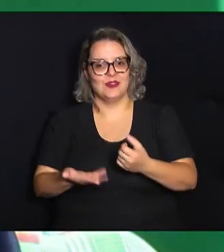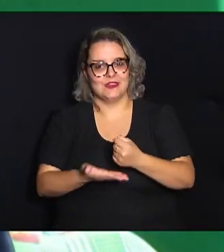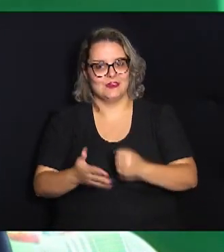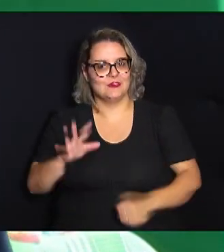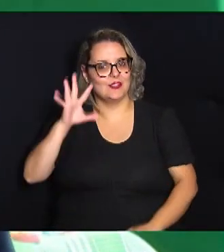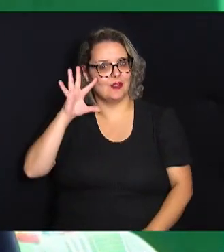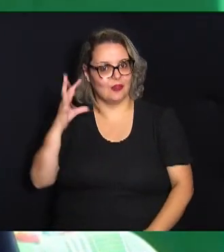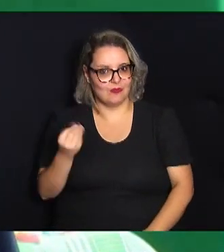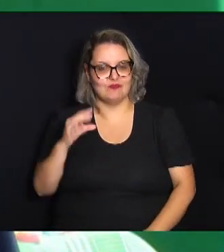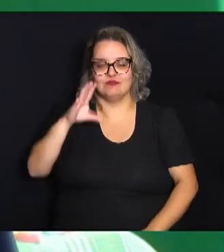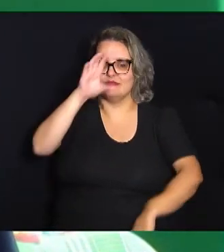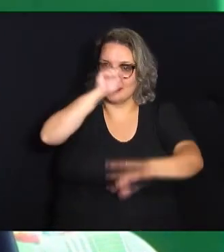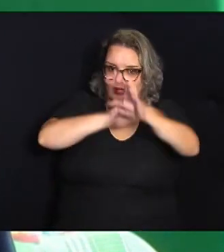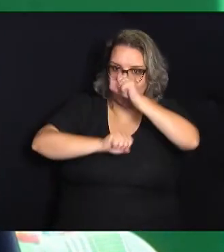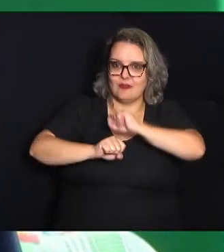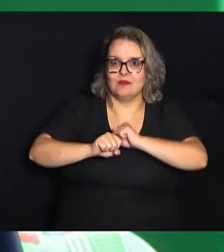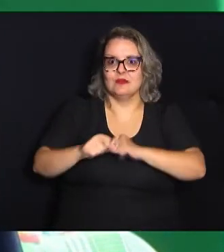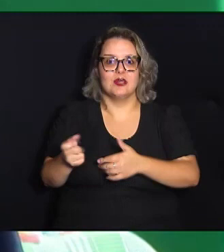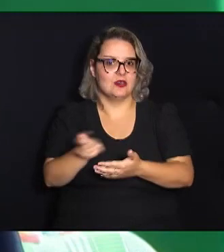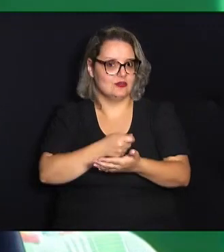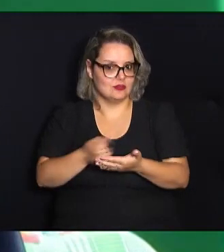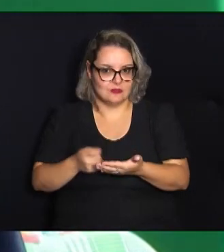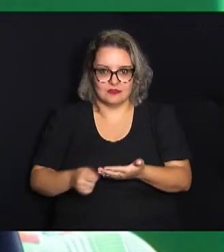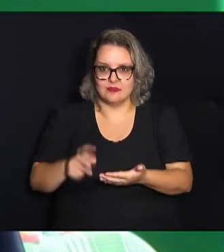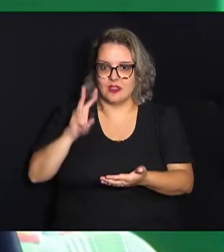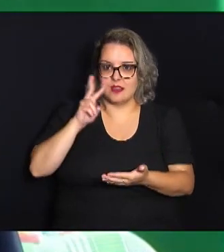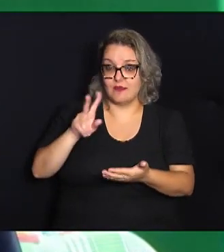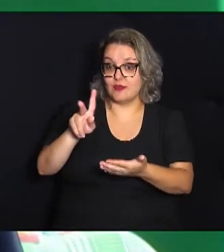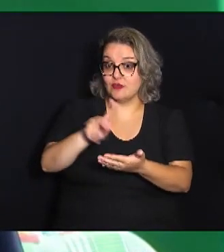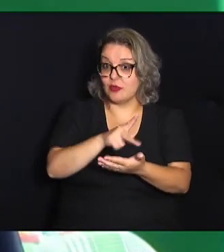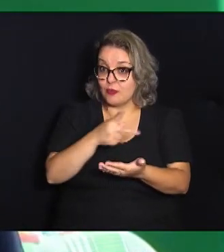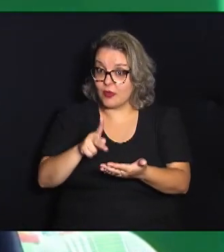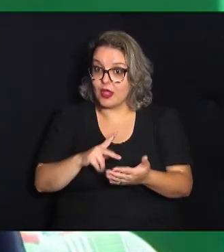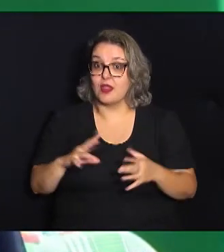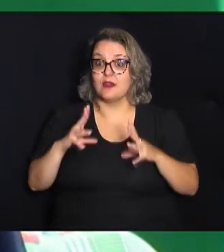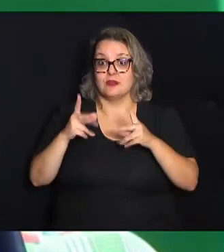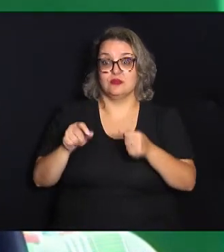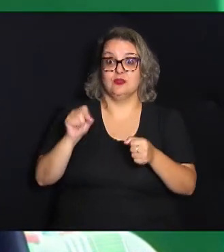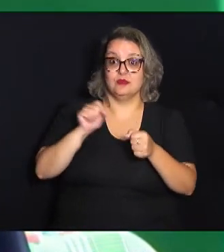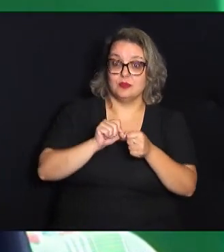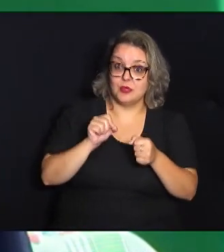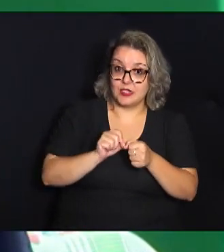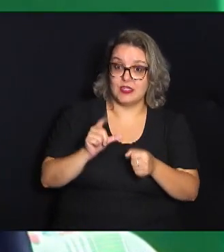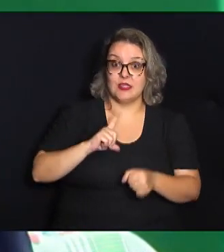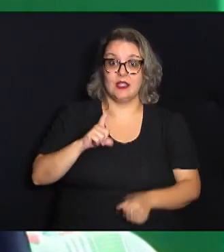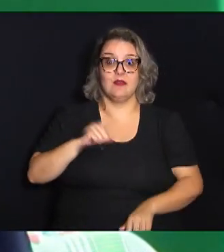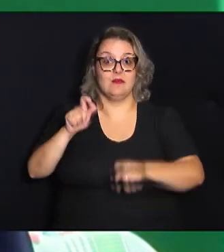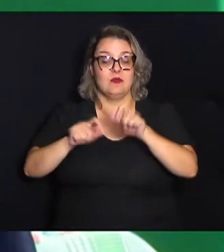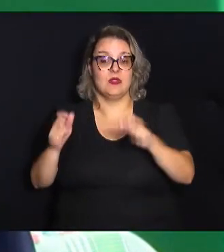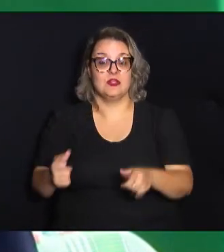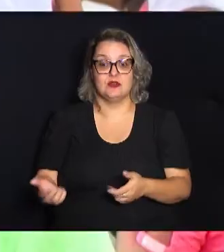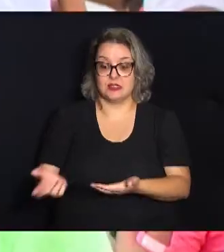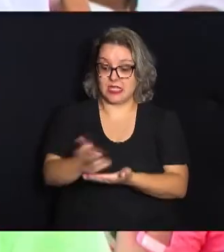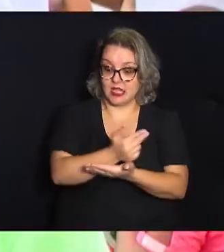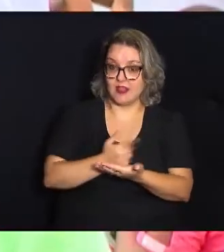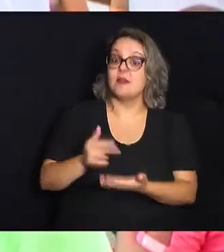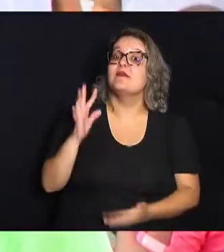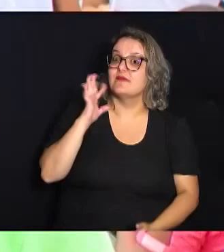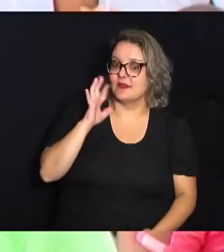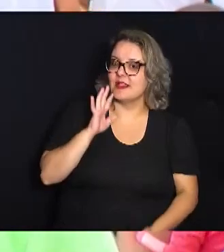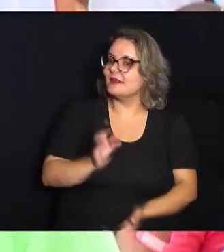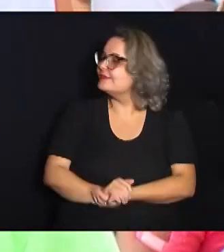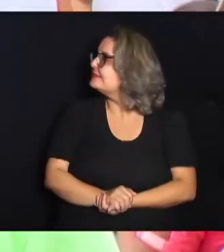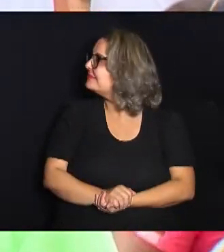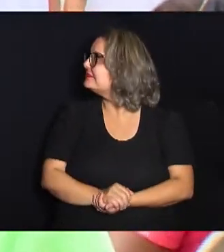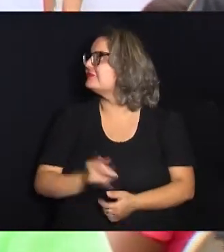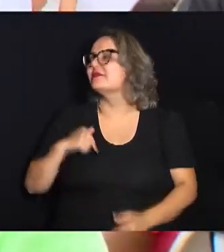que a gente viu a gente meio que só escreveu num poema. Aí todo mundo fez, teve pessoas que ilustraram e foi muito legal. Então os